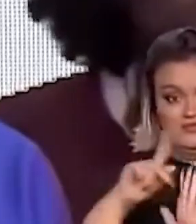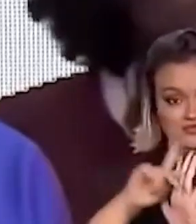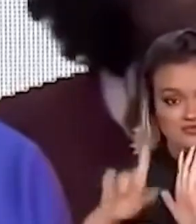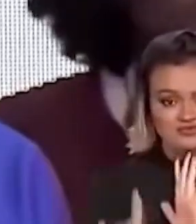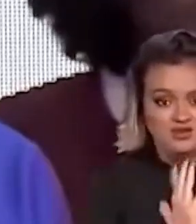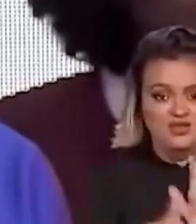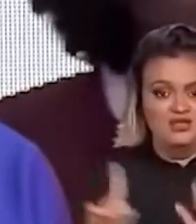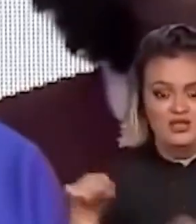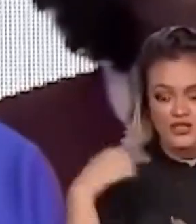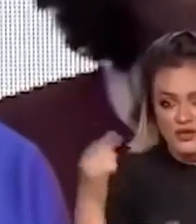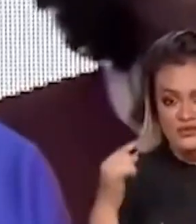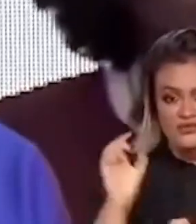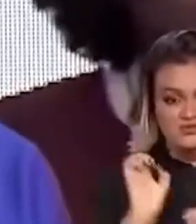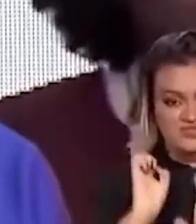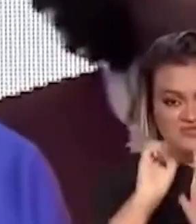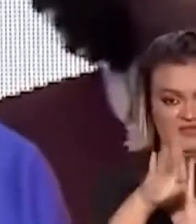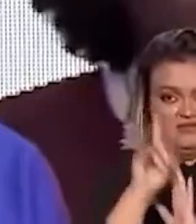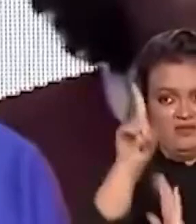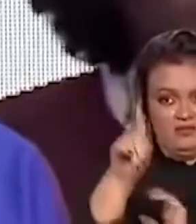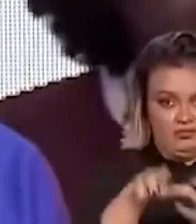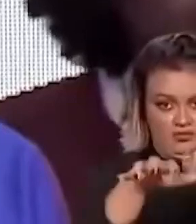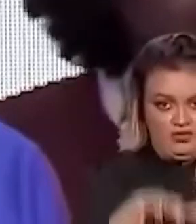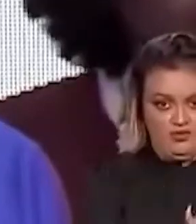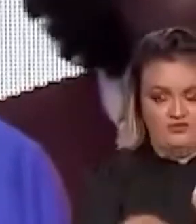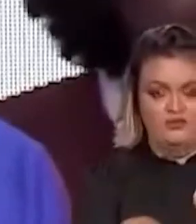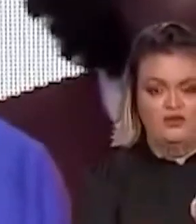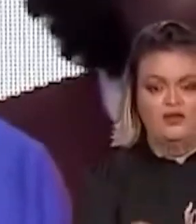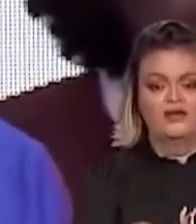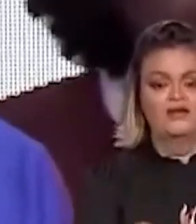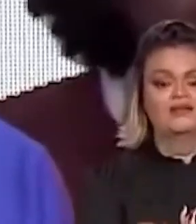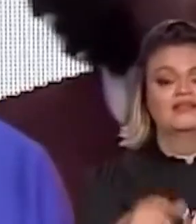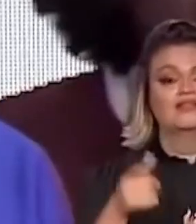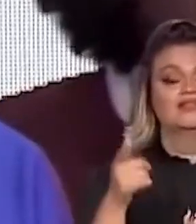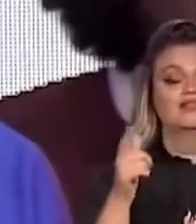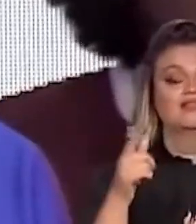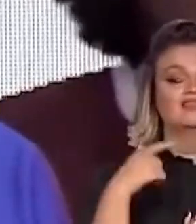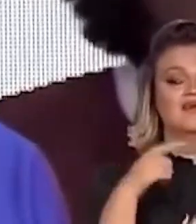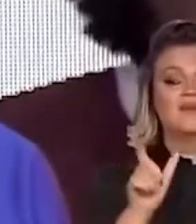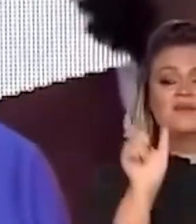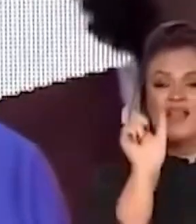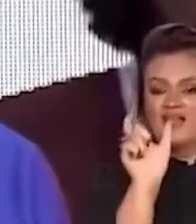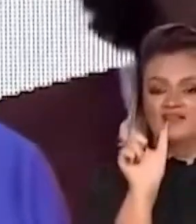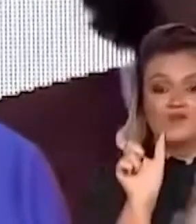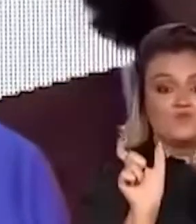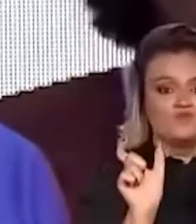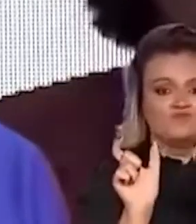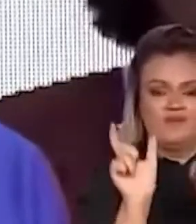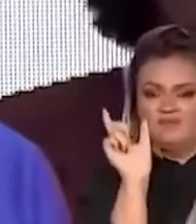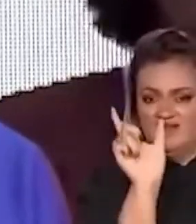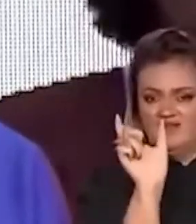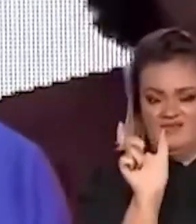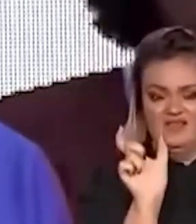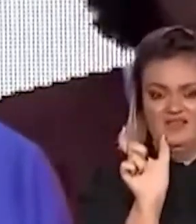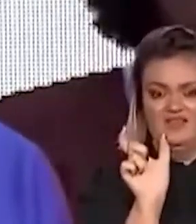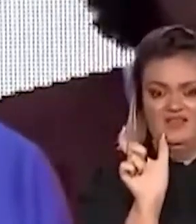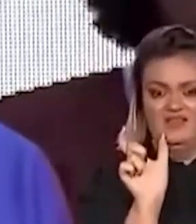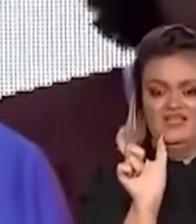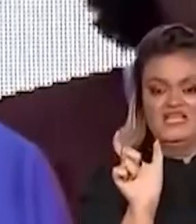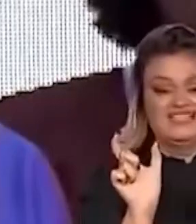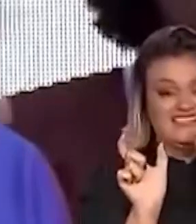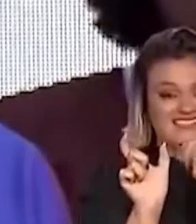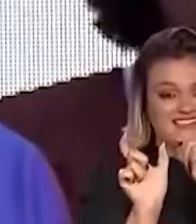de lei que nós estamos mandando ao Congresso Nacional, tem uma palavra, só uma palavra, que faz